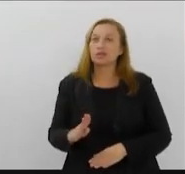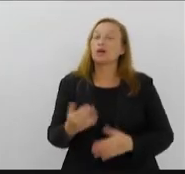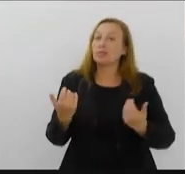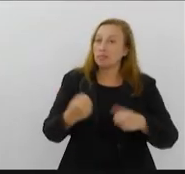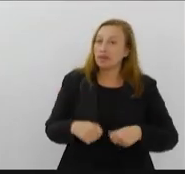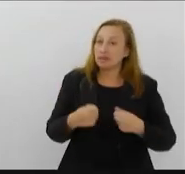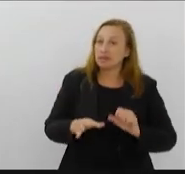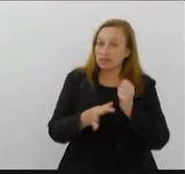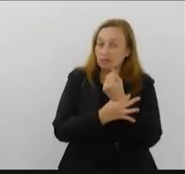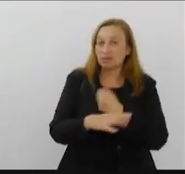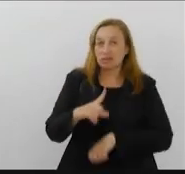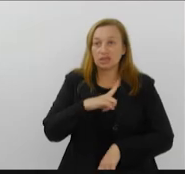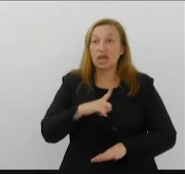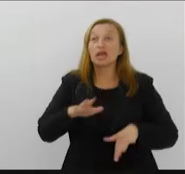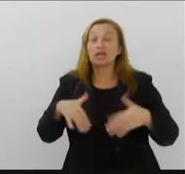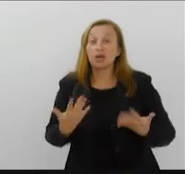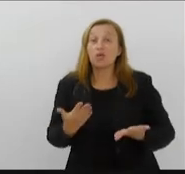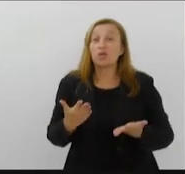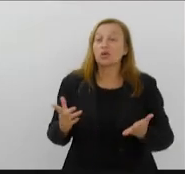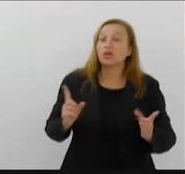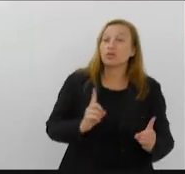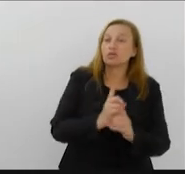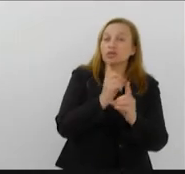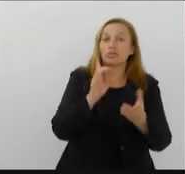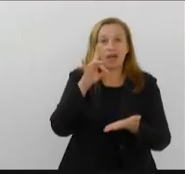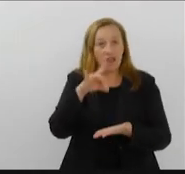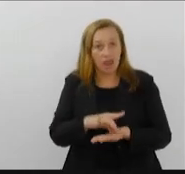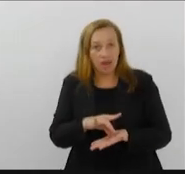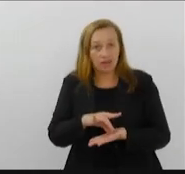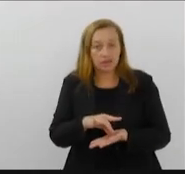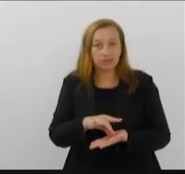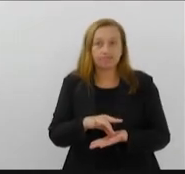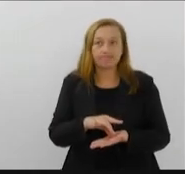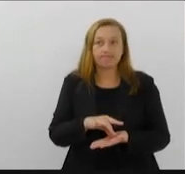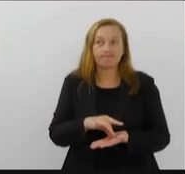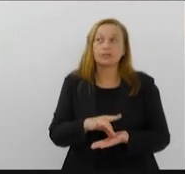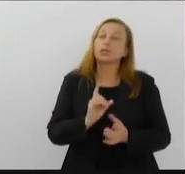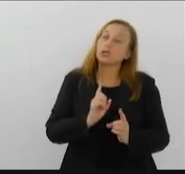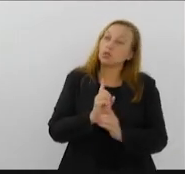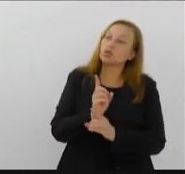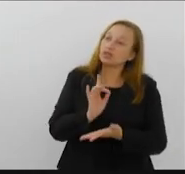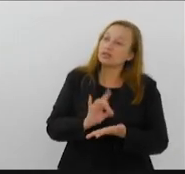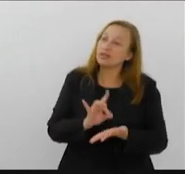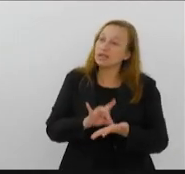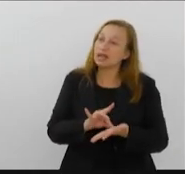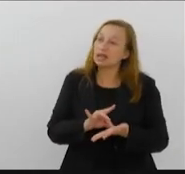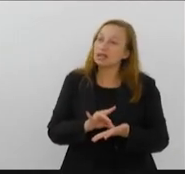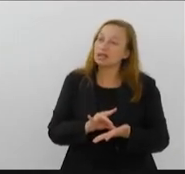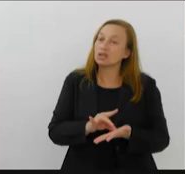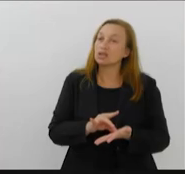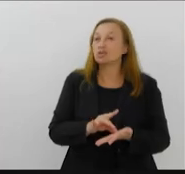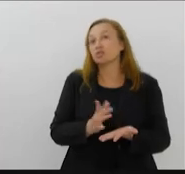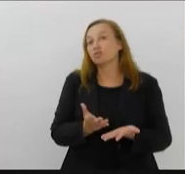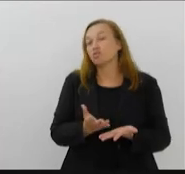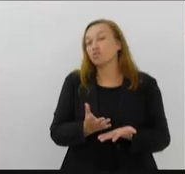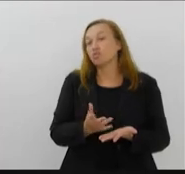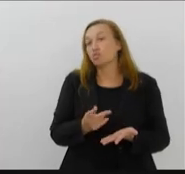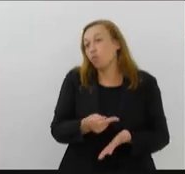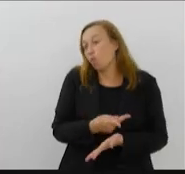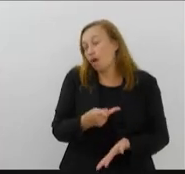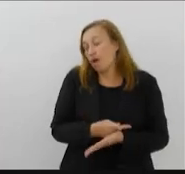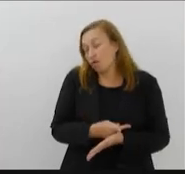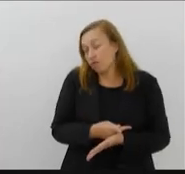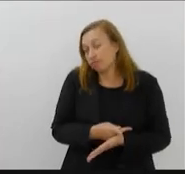precisam garantir. Então, quando a gente encontra essa realidade, o que a gente encontra, na verdade, é uma violação